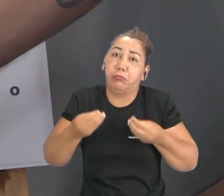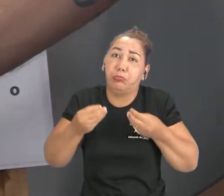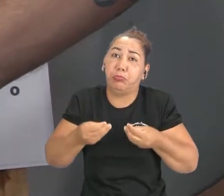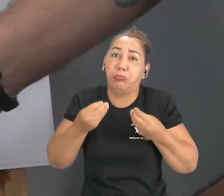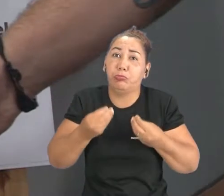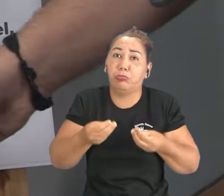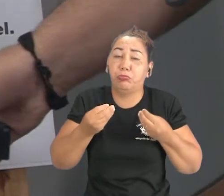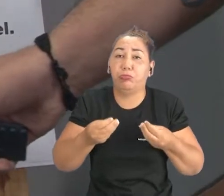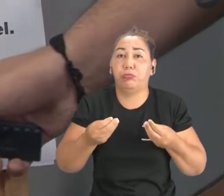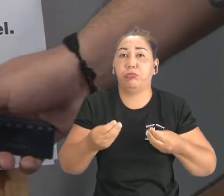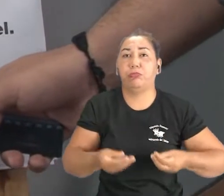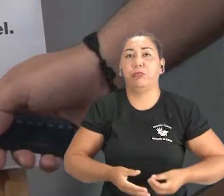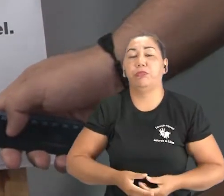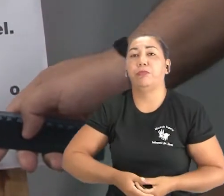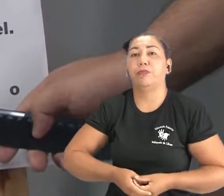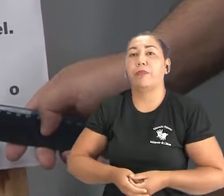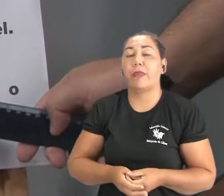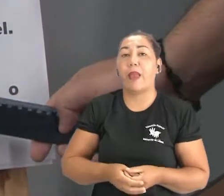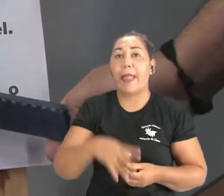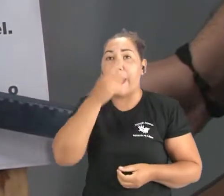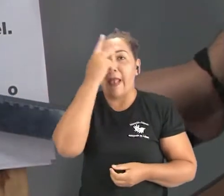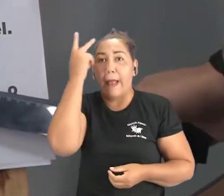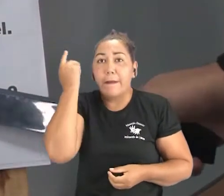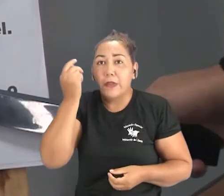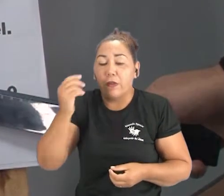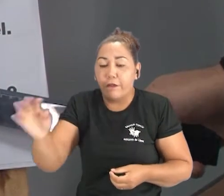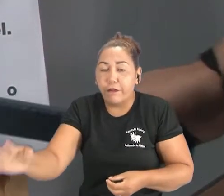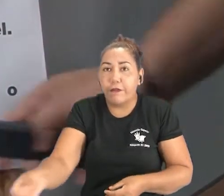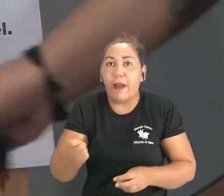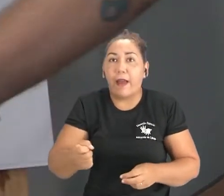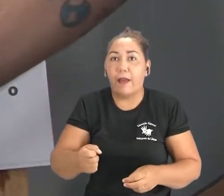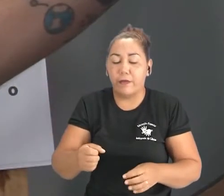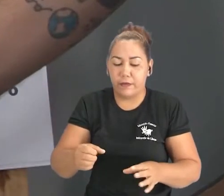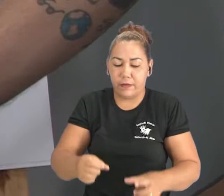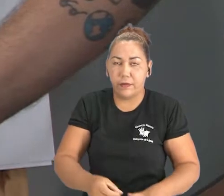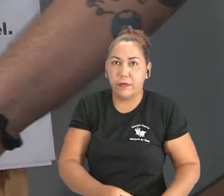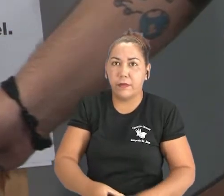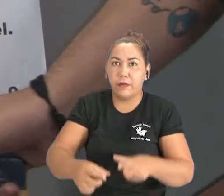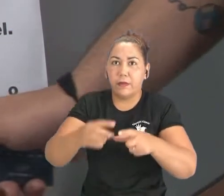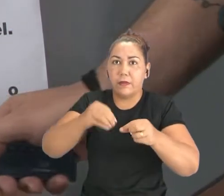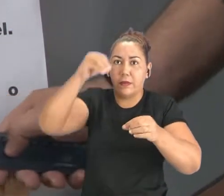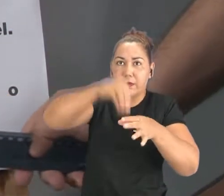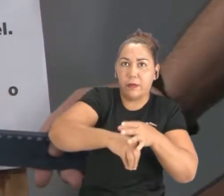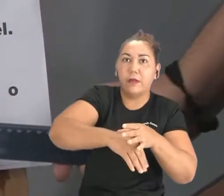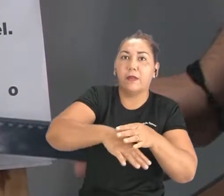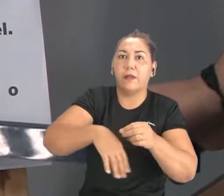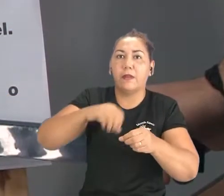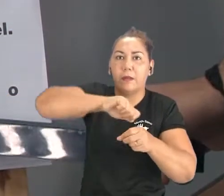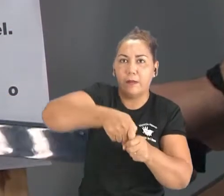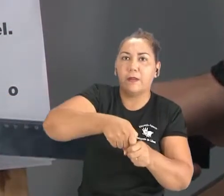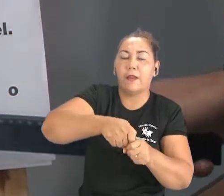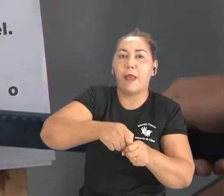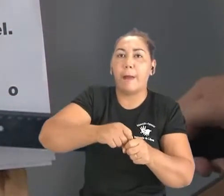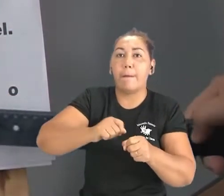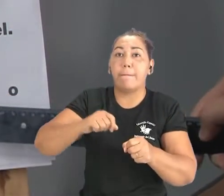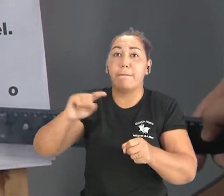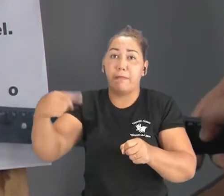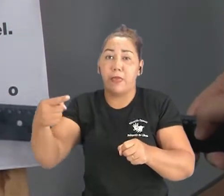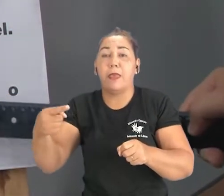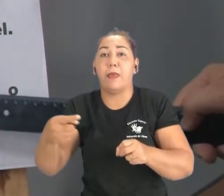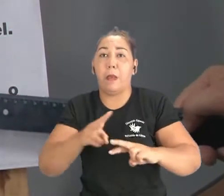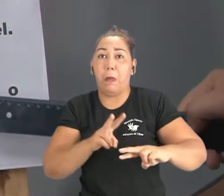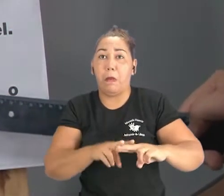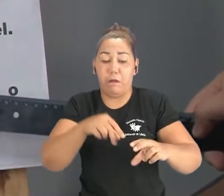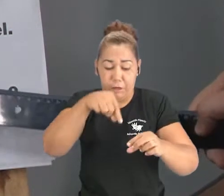então a pessoa deverá prendê-lo em uma garrafa depois de preso ele irá obedecer